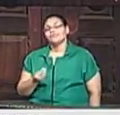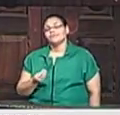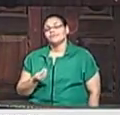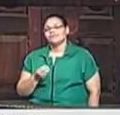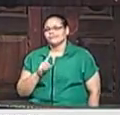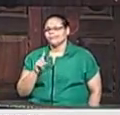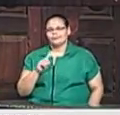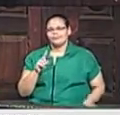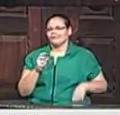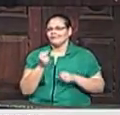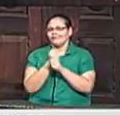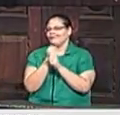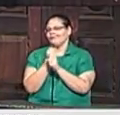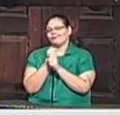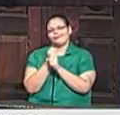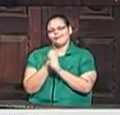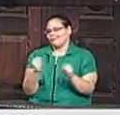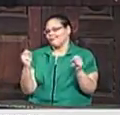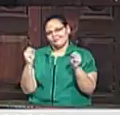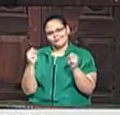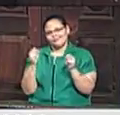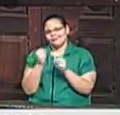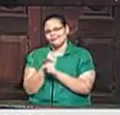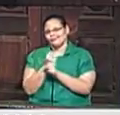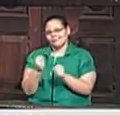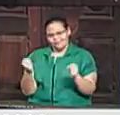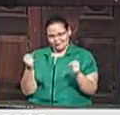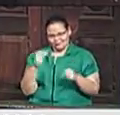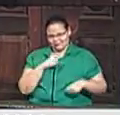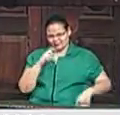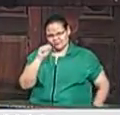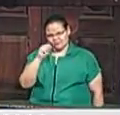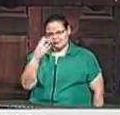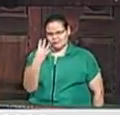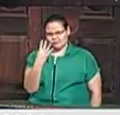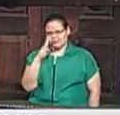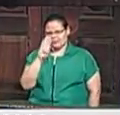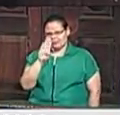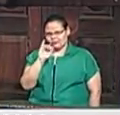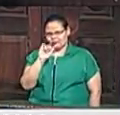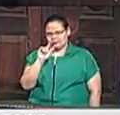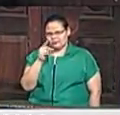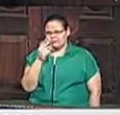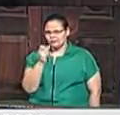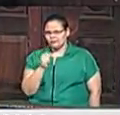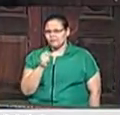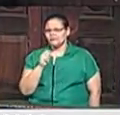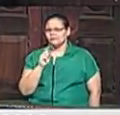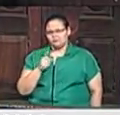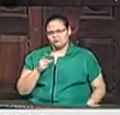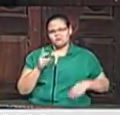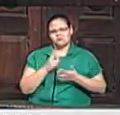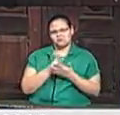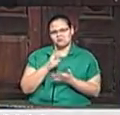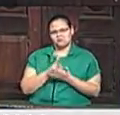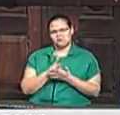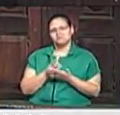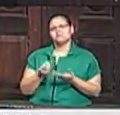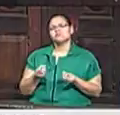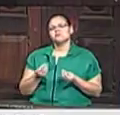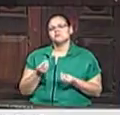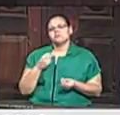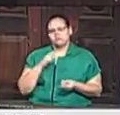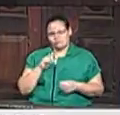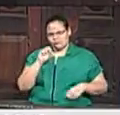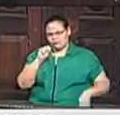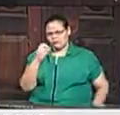Não é possível argumentar que se tinha 84 bilhões e permanecesse apenas